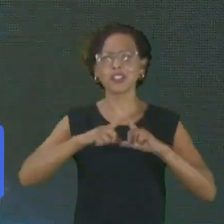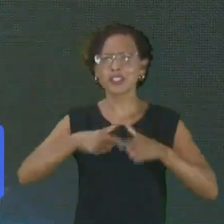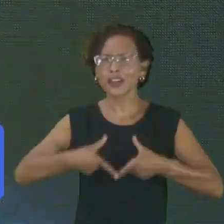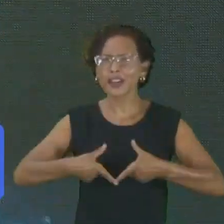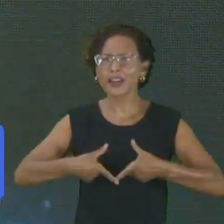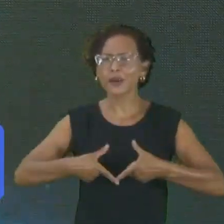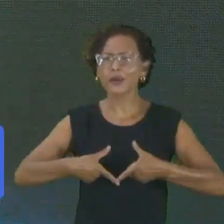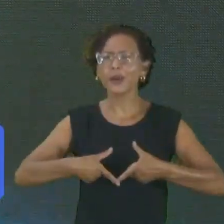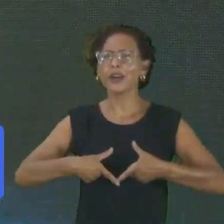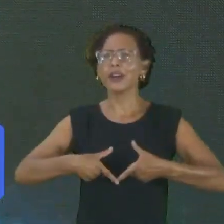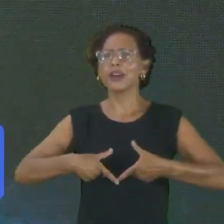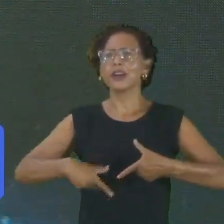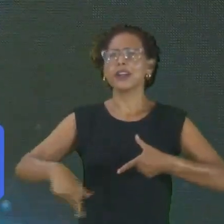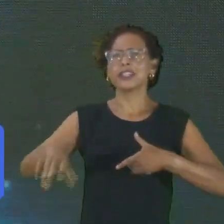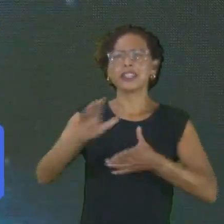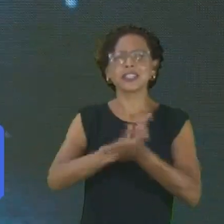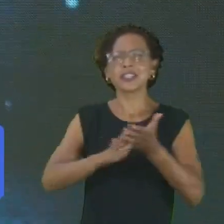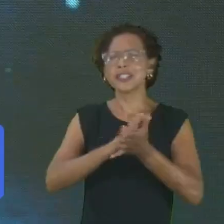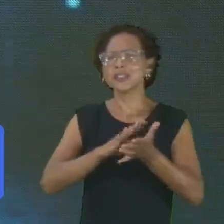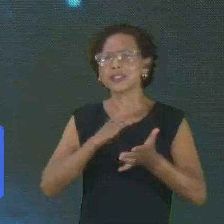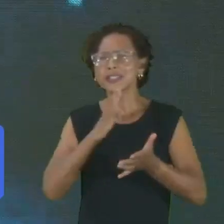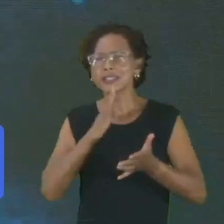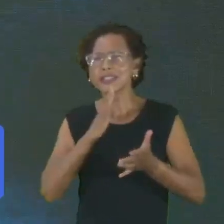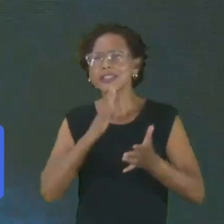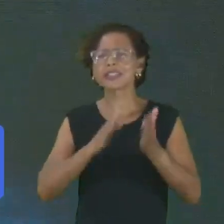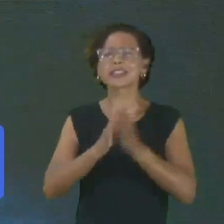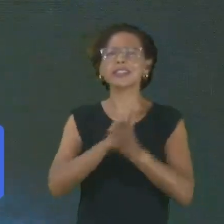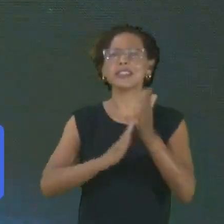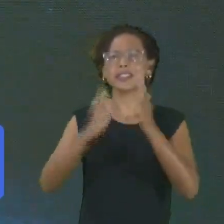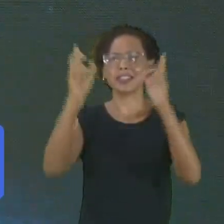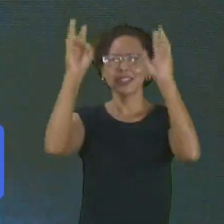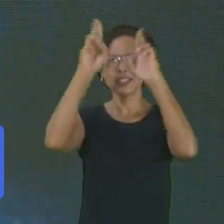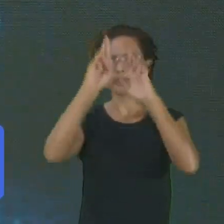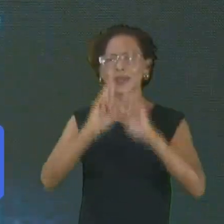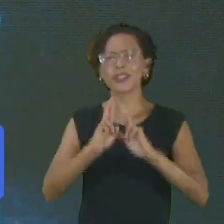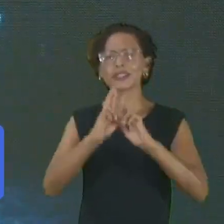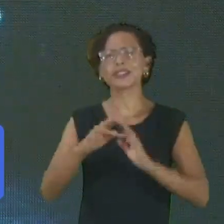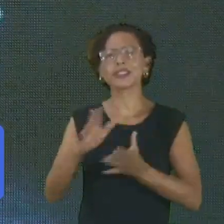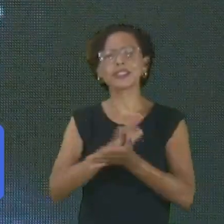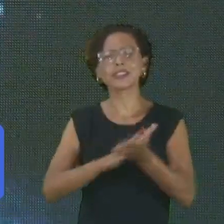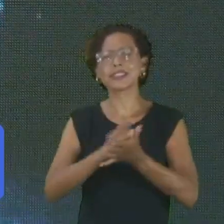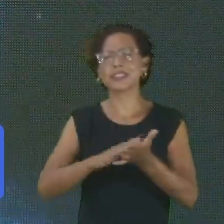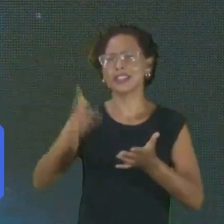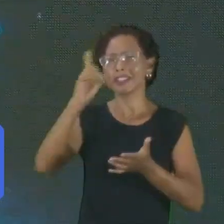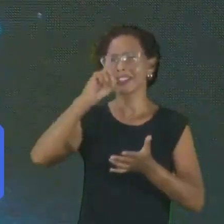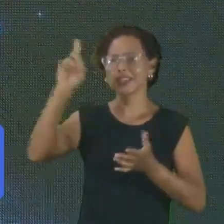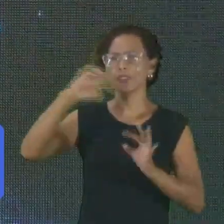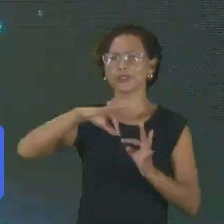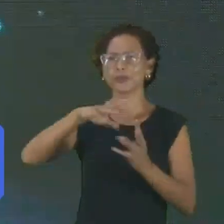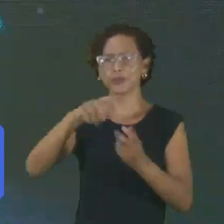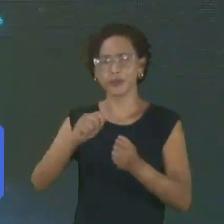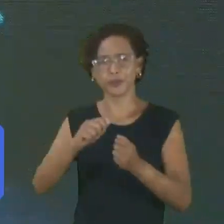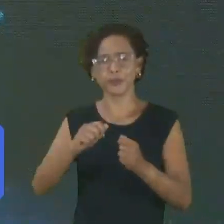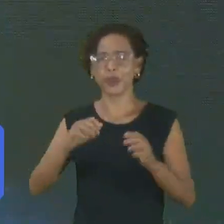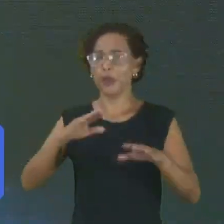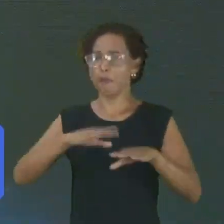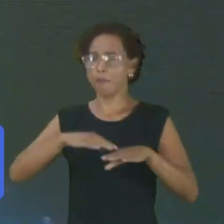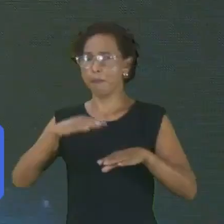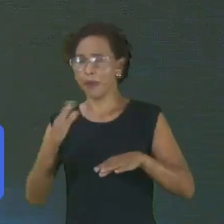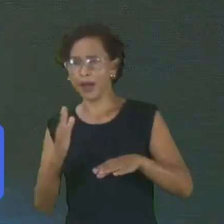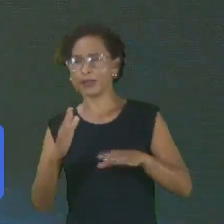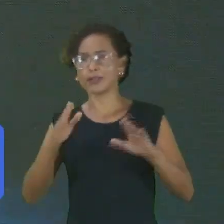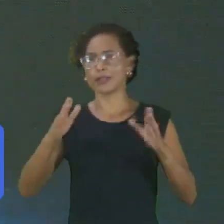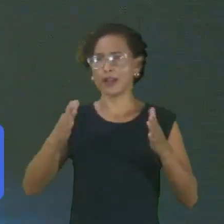da promessa, sem esperança e sem Deus no mundo. Mas agora,